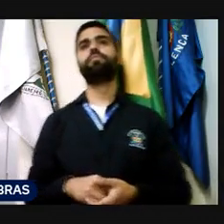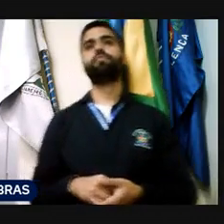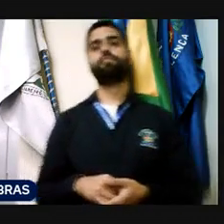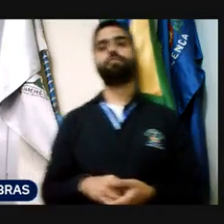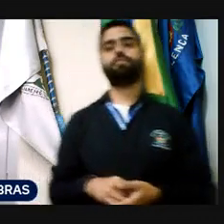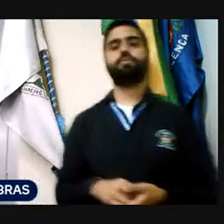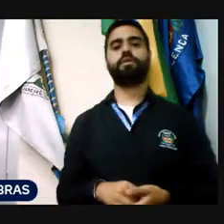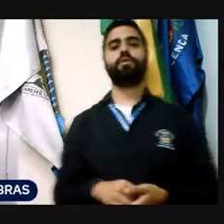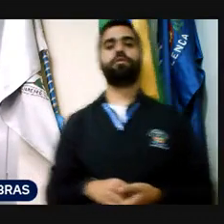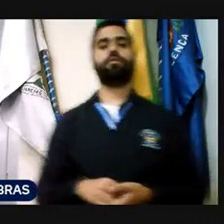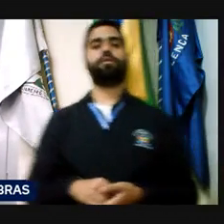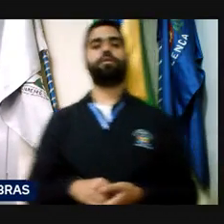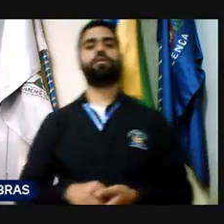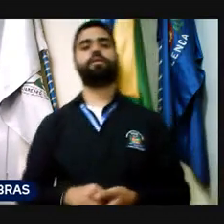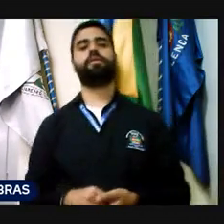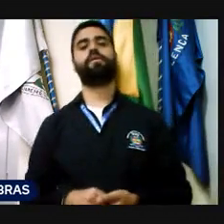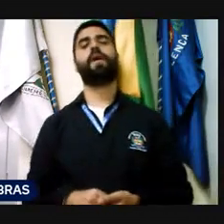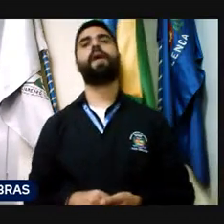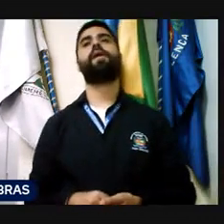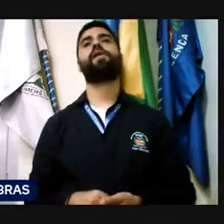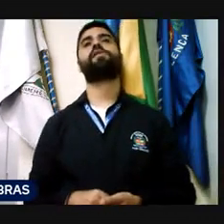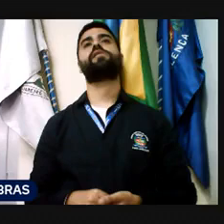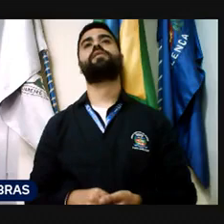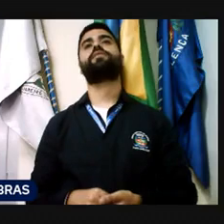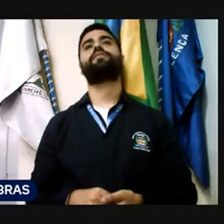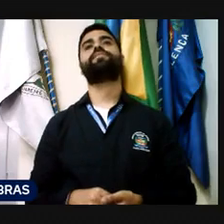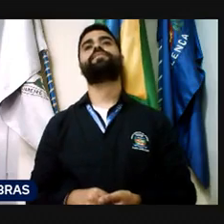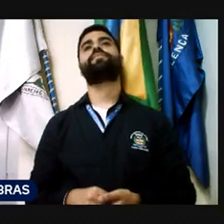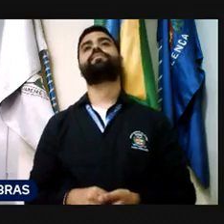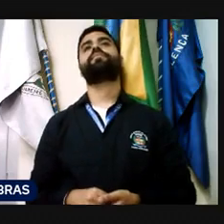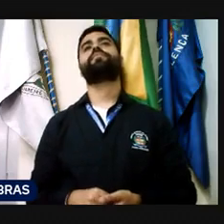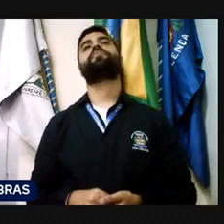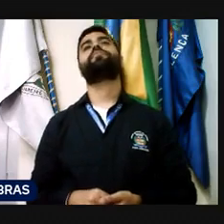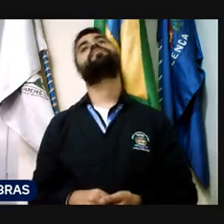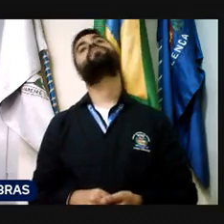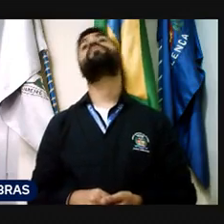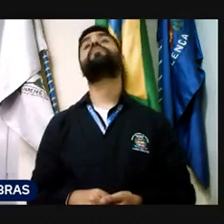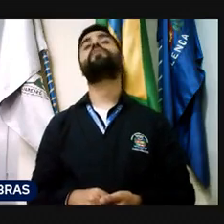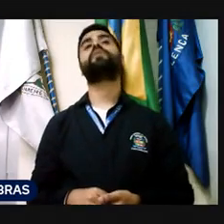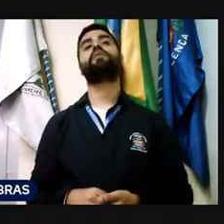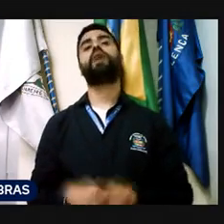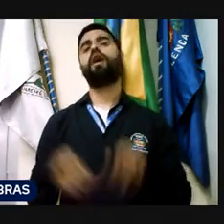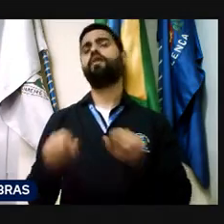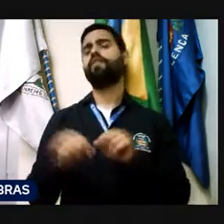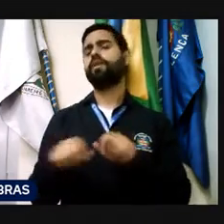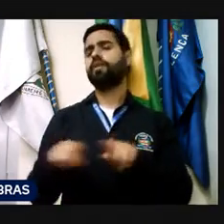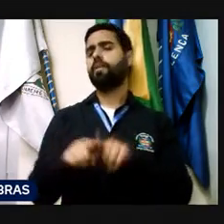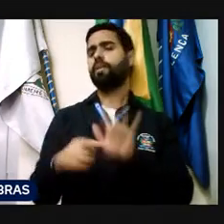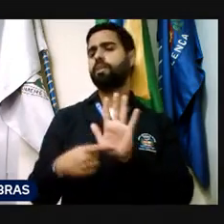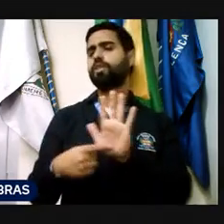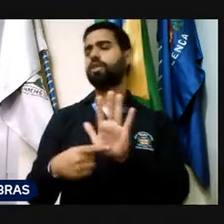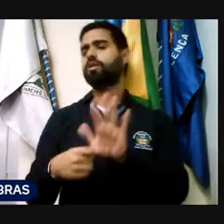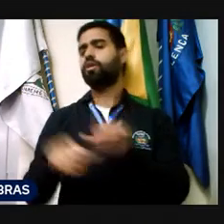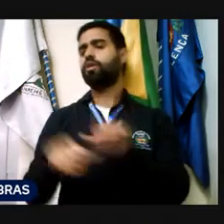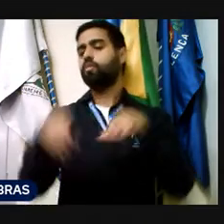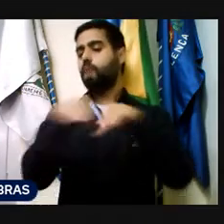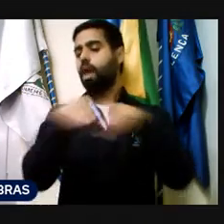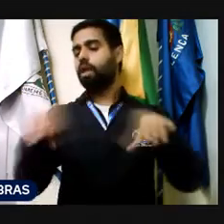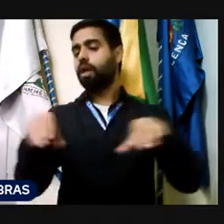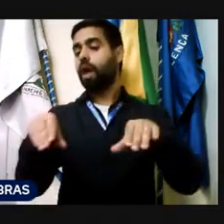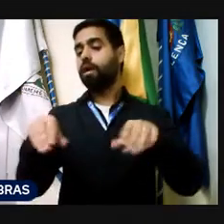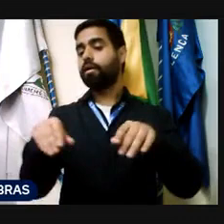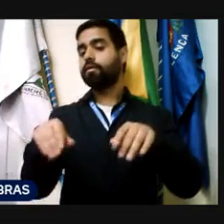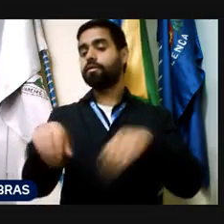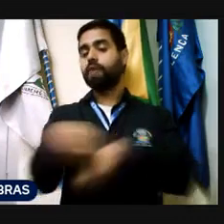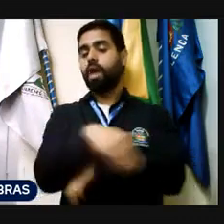Também, senhor presidente, fiz dois requerimentos, uma indicação dos quebra-molas lá em Coroas, que é uma necessidade